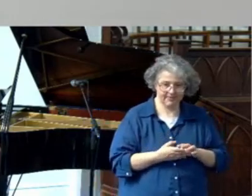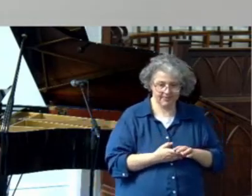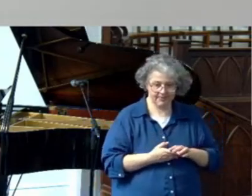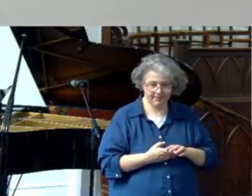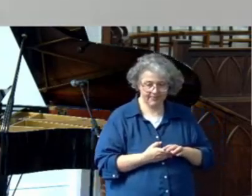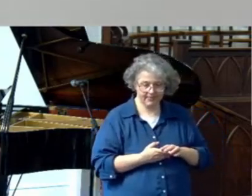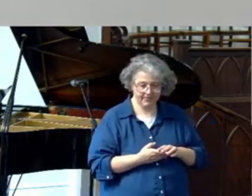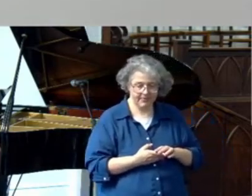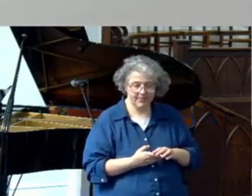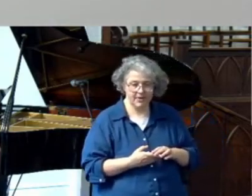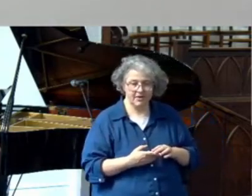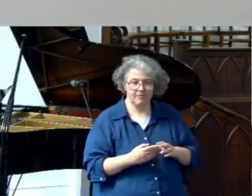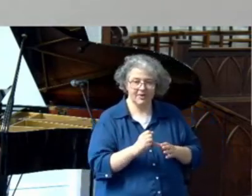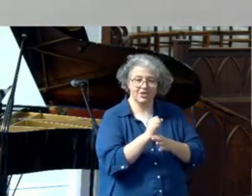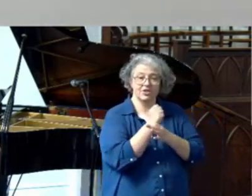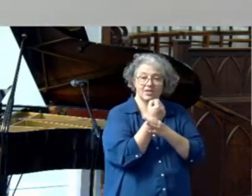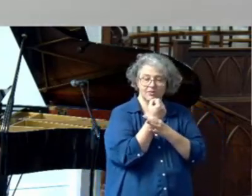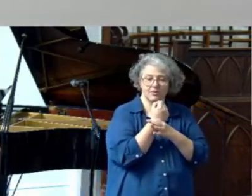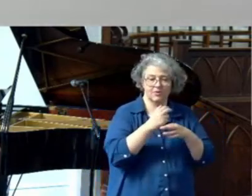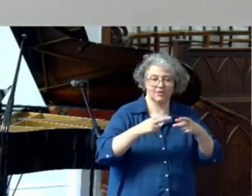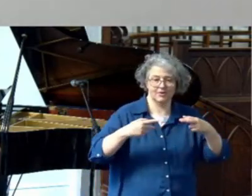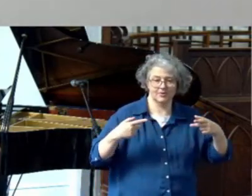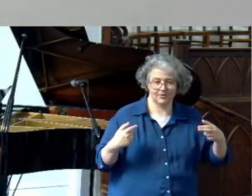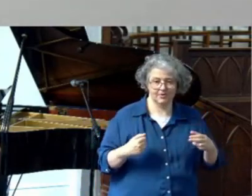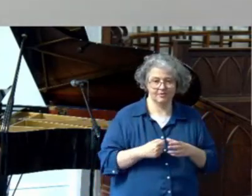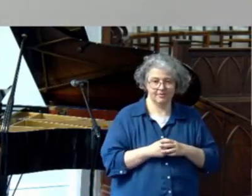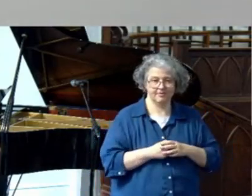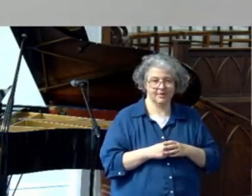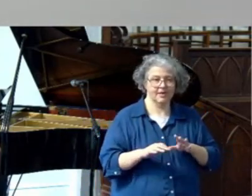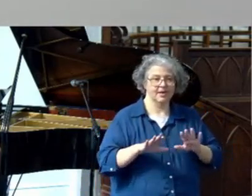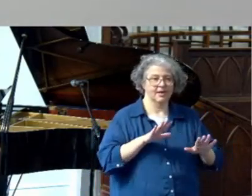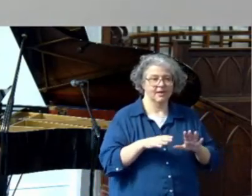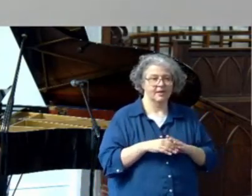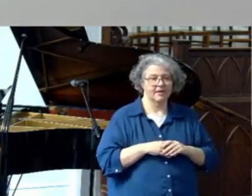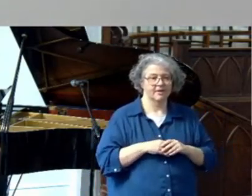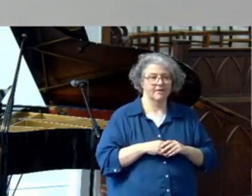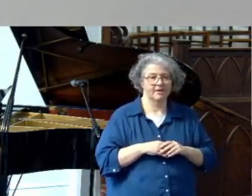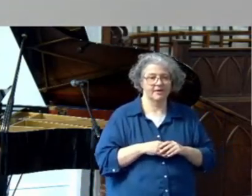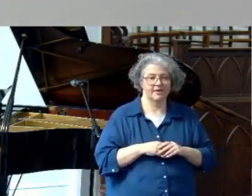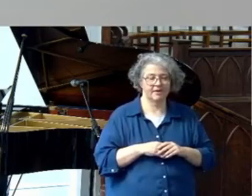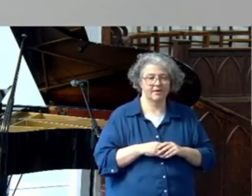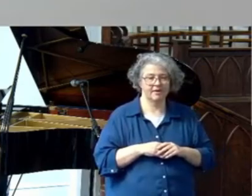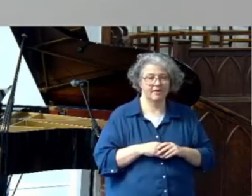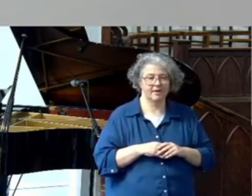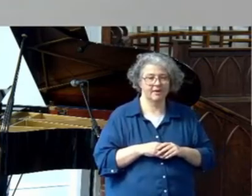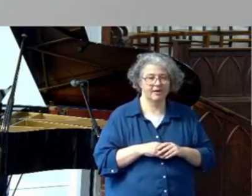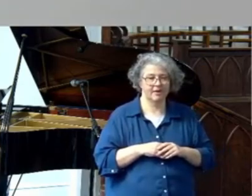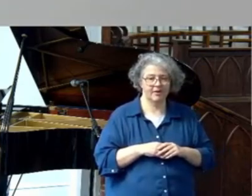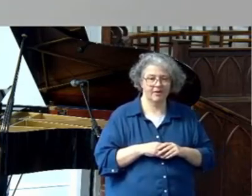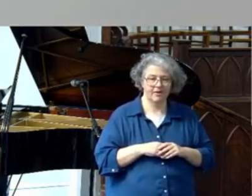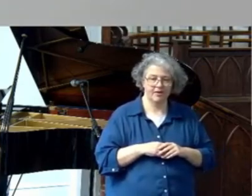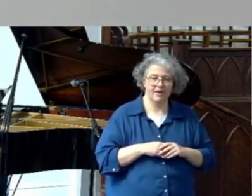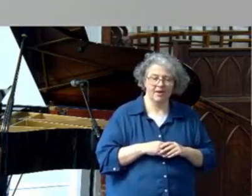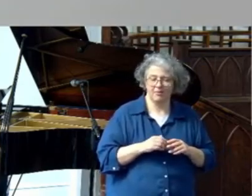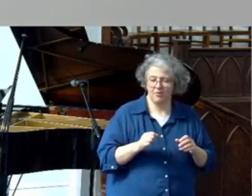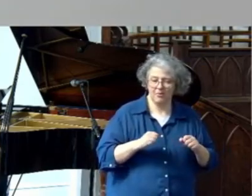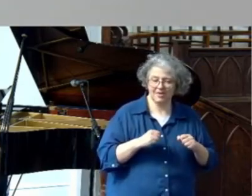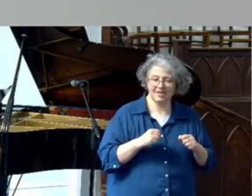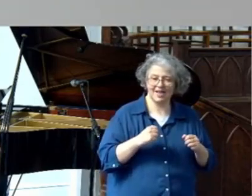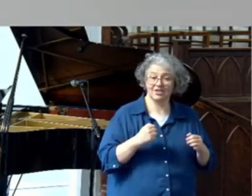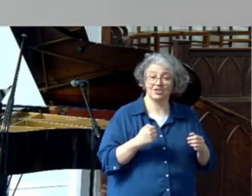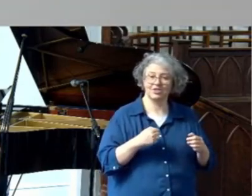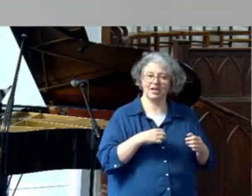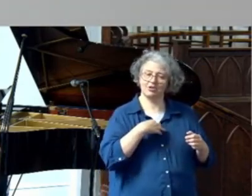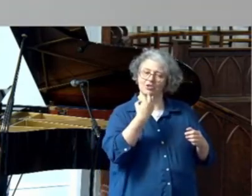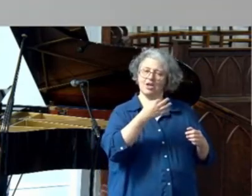sente seguro das coisas? Até porque quando a gente fala em insegurança de alguma coisa, parece uma fraqueza. Mas vejam como a